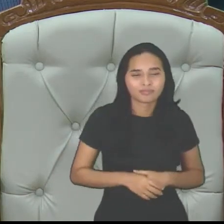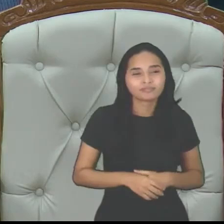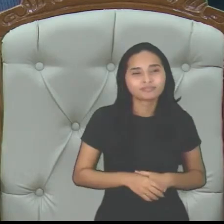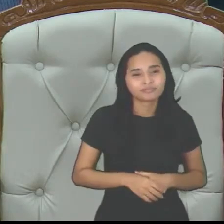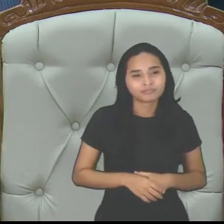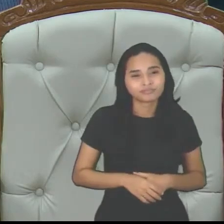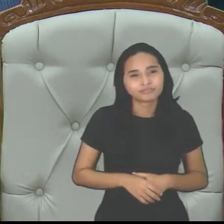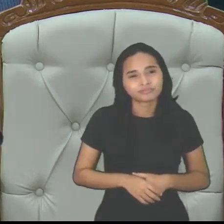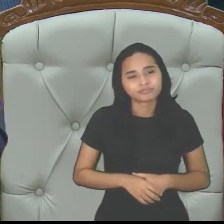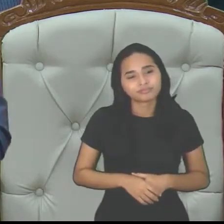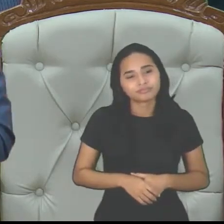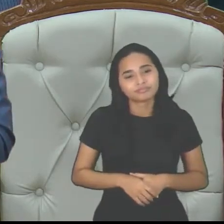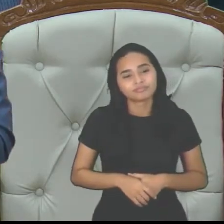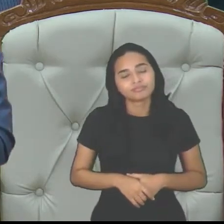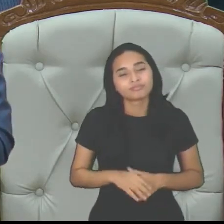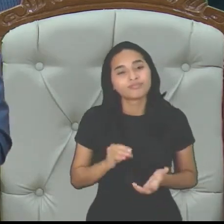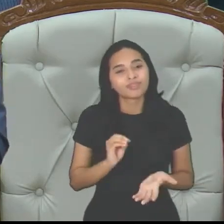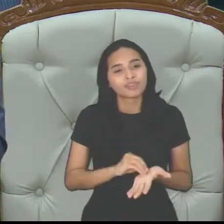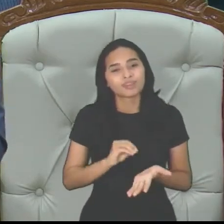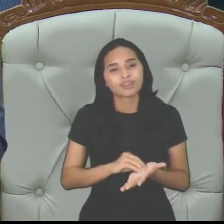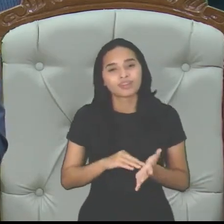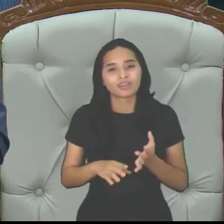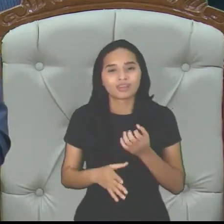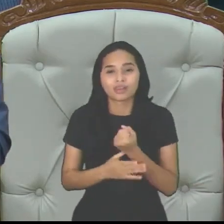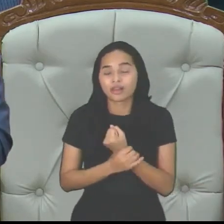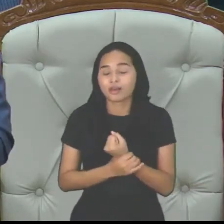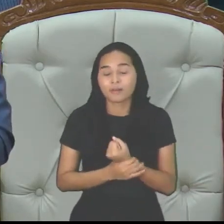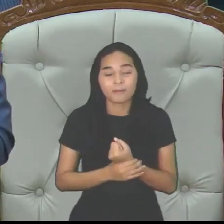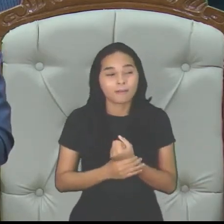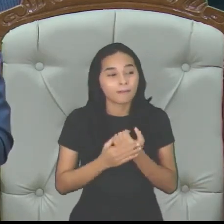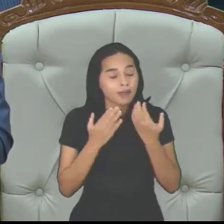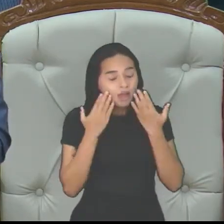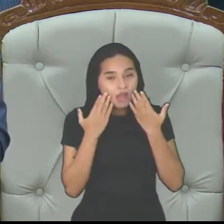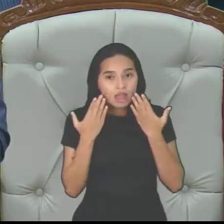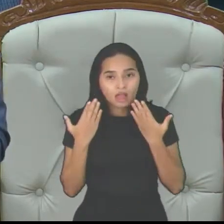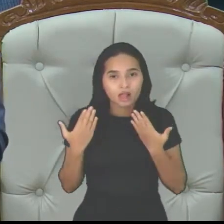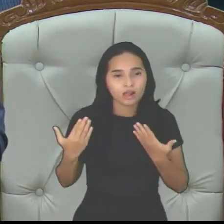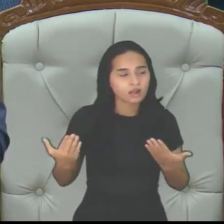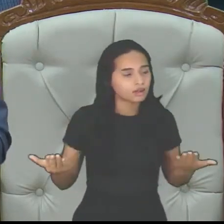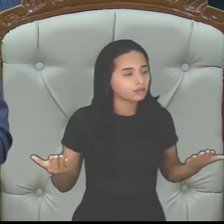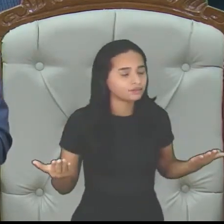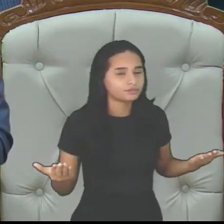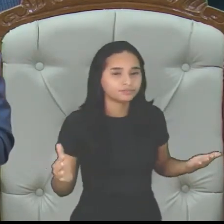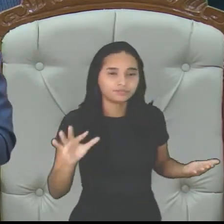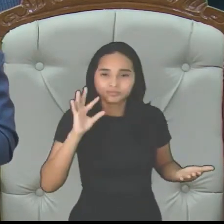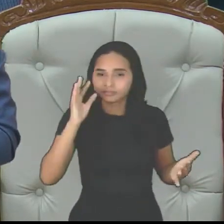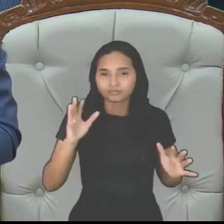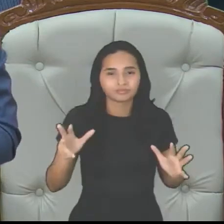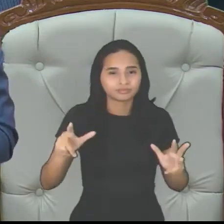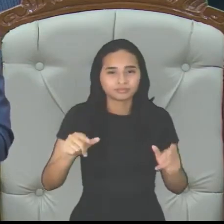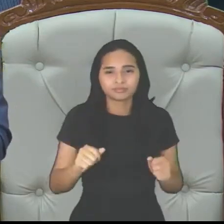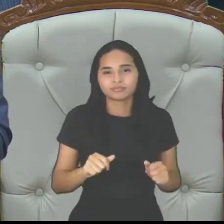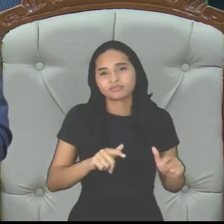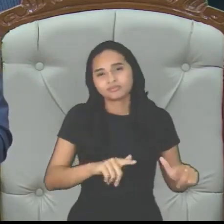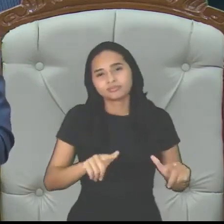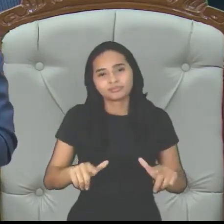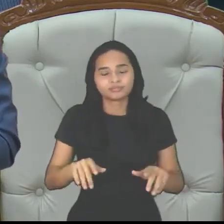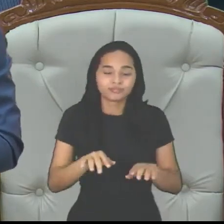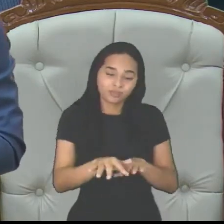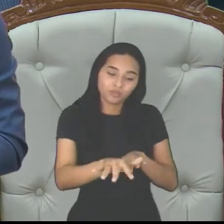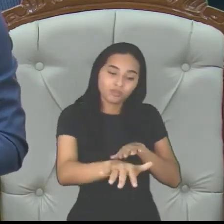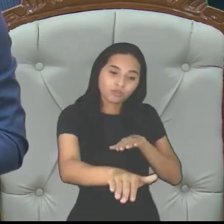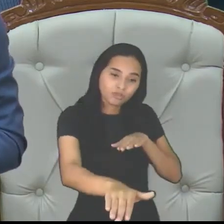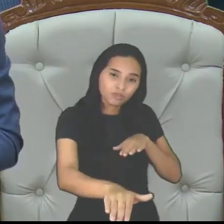E essa falta de segurança, ela é explícita, que acontece em todo canto. No